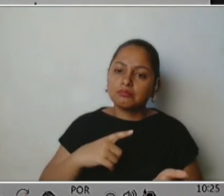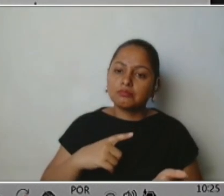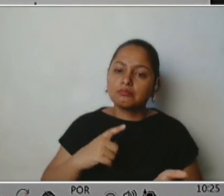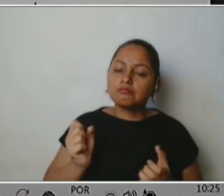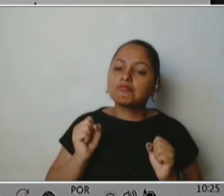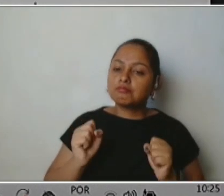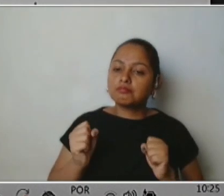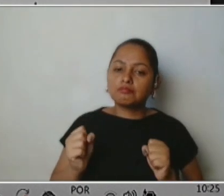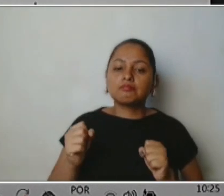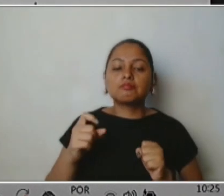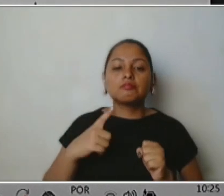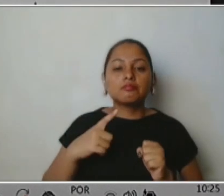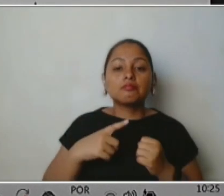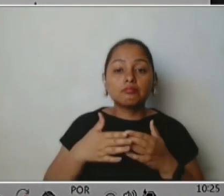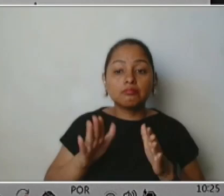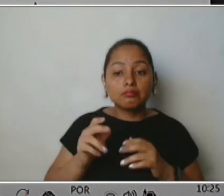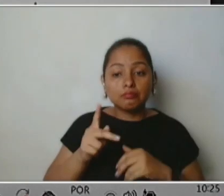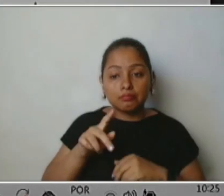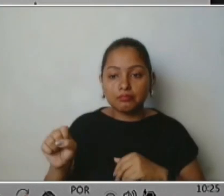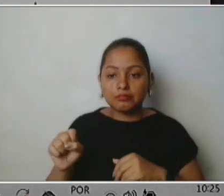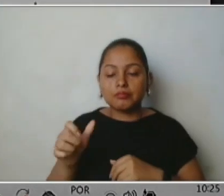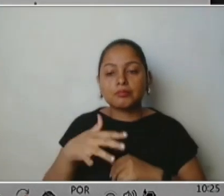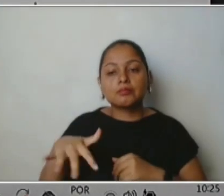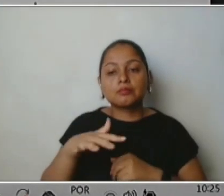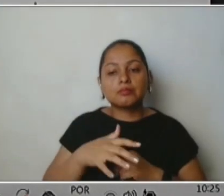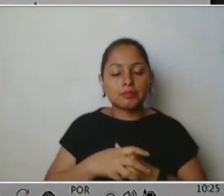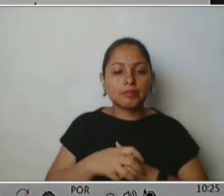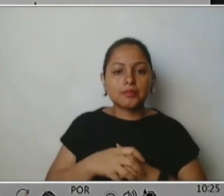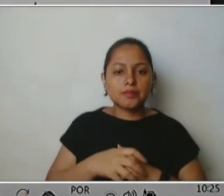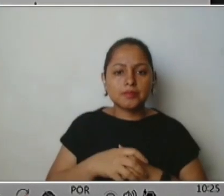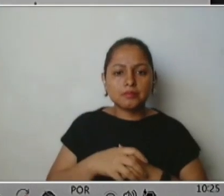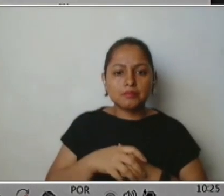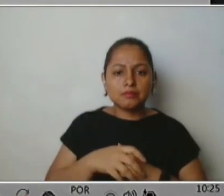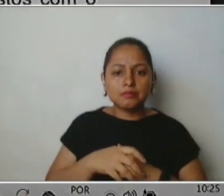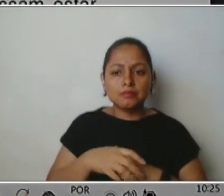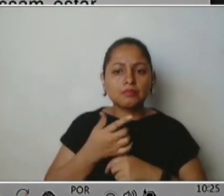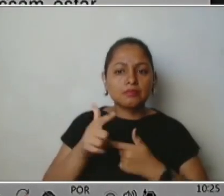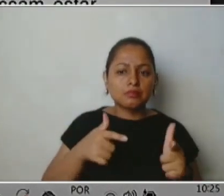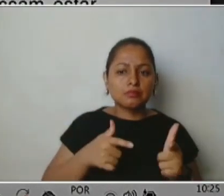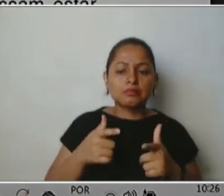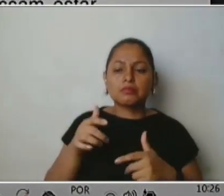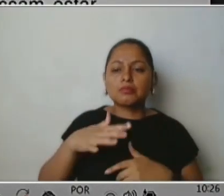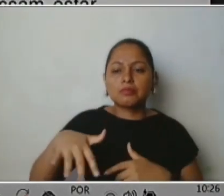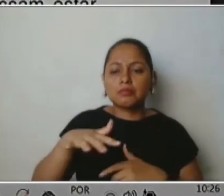cobertura de déficit atuarial e as provenientes e outras proveniências de outras fontes.